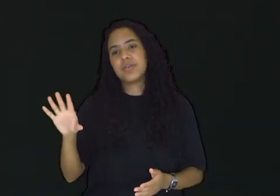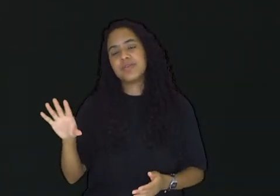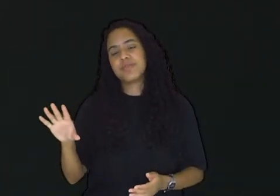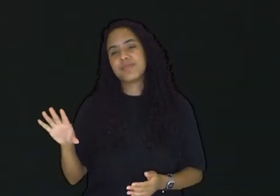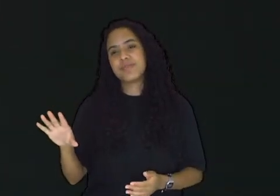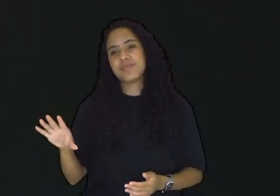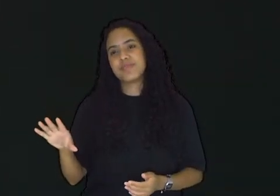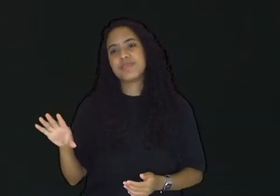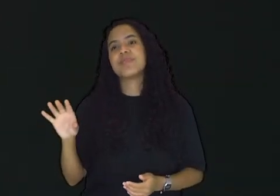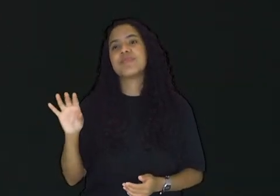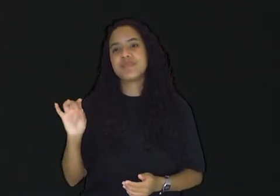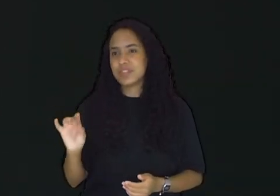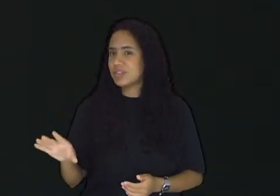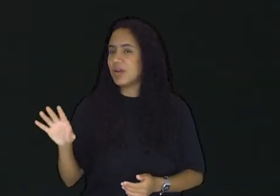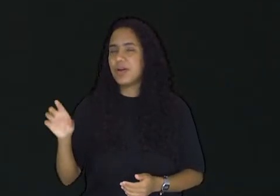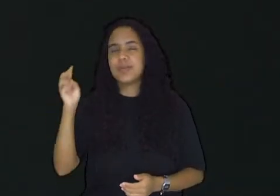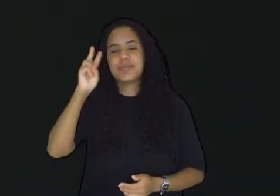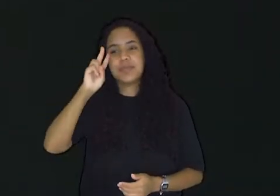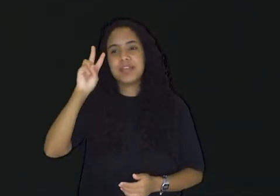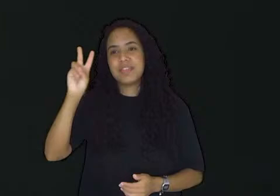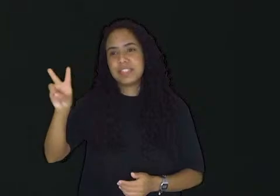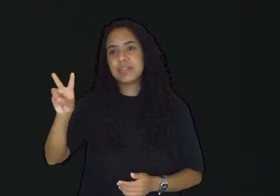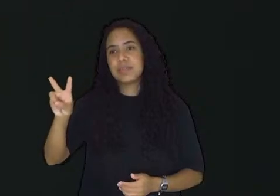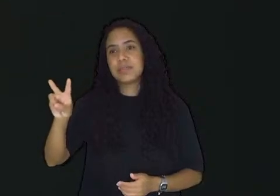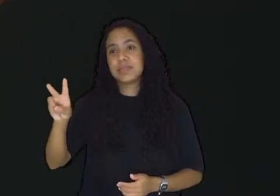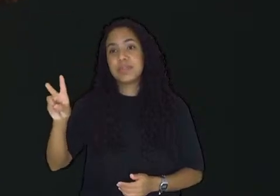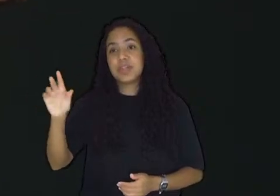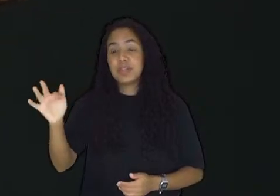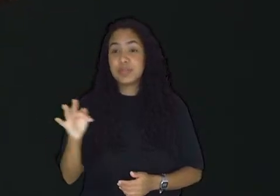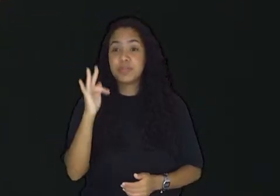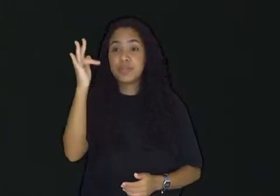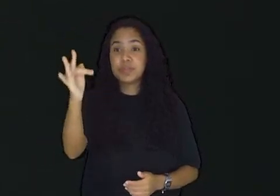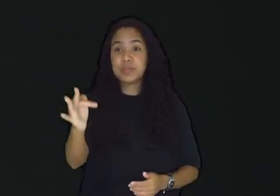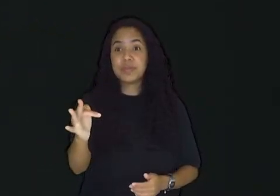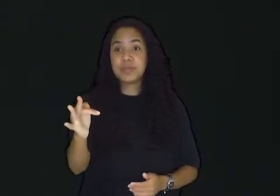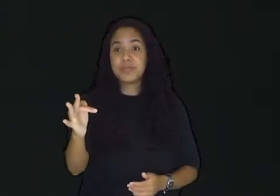uma constante adoração. Amém? Vamos aplaudir Ele novamente.